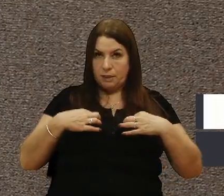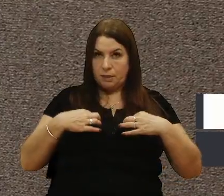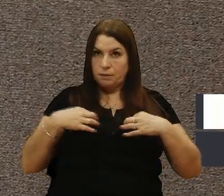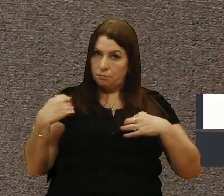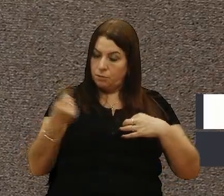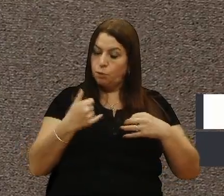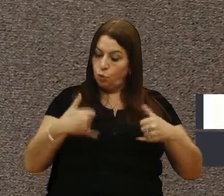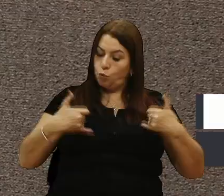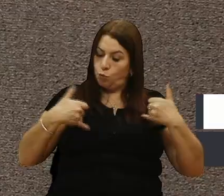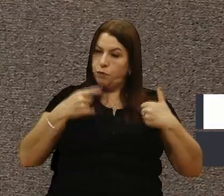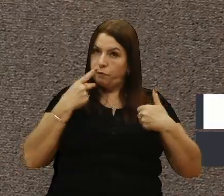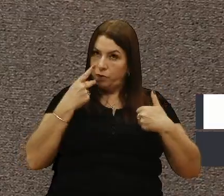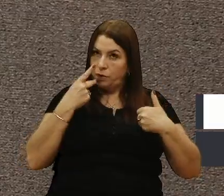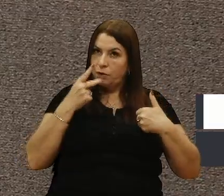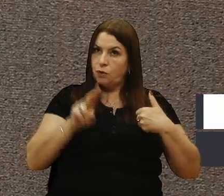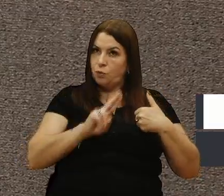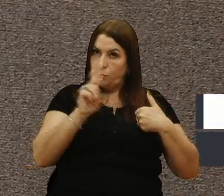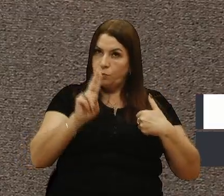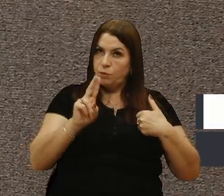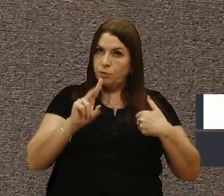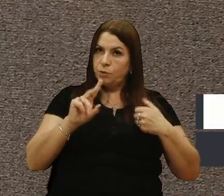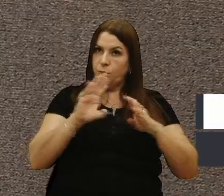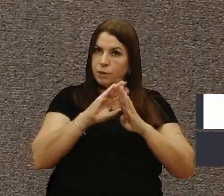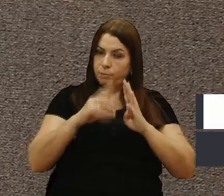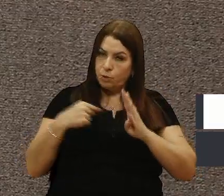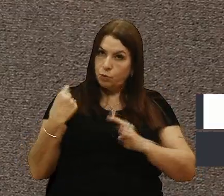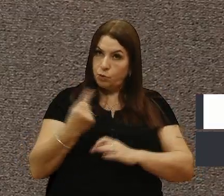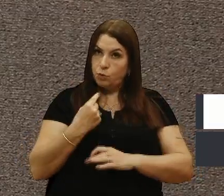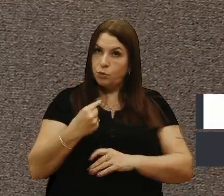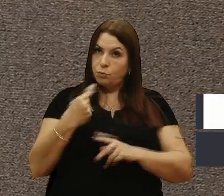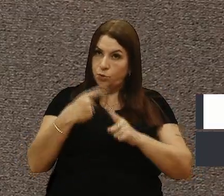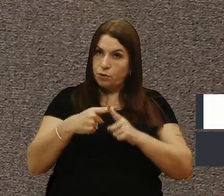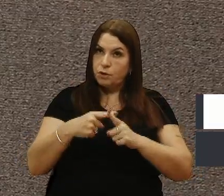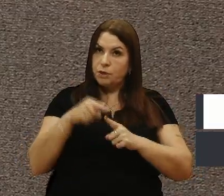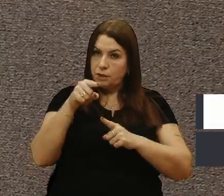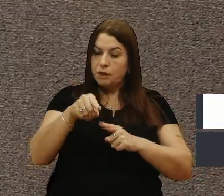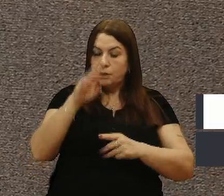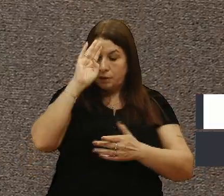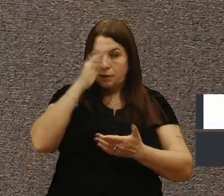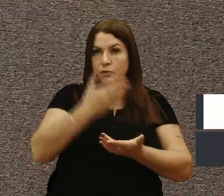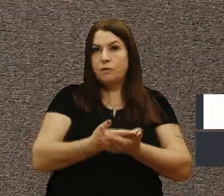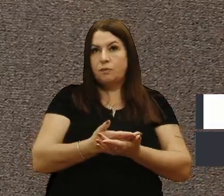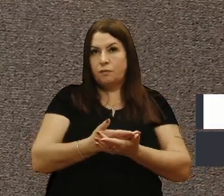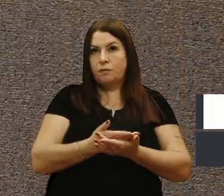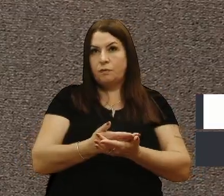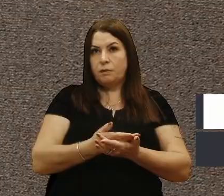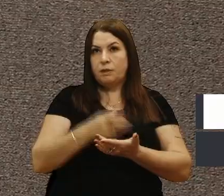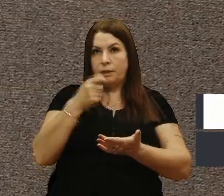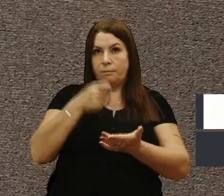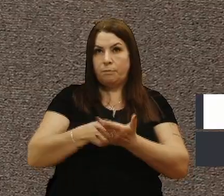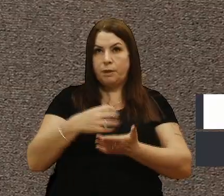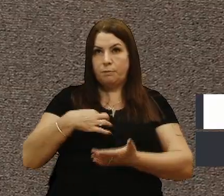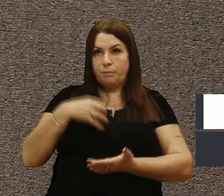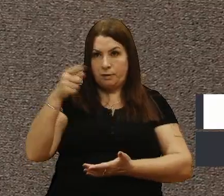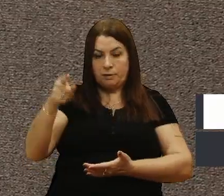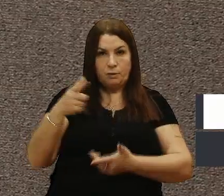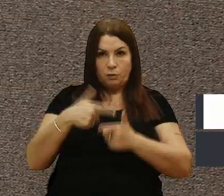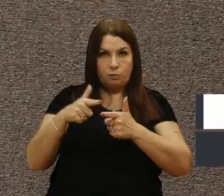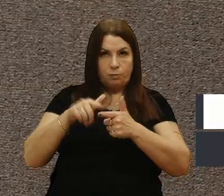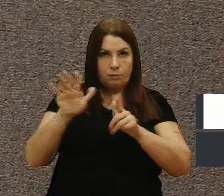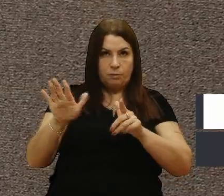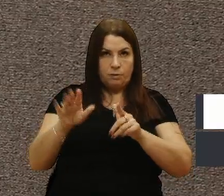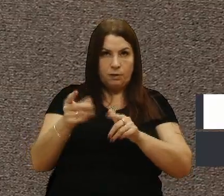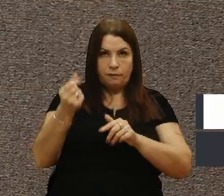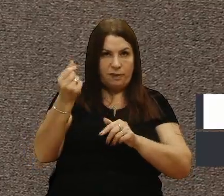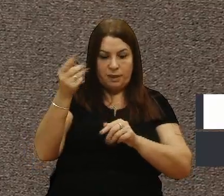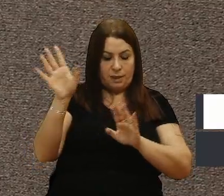o maior orgulho de dizer e de usar que o SAMAI é nosso, porque é nisso que a gente acredita. Eu pago a camiseta, não tem problema nele estar